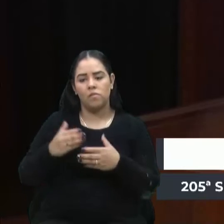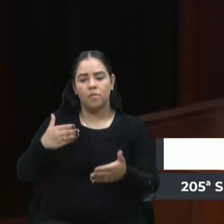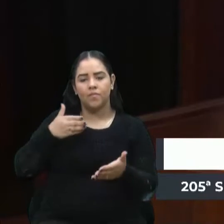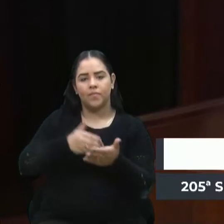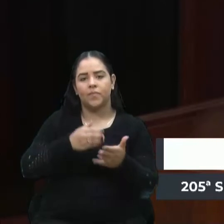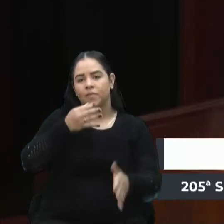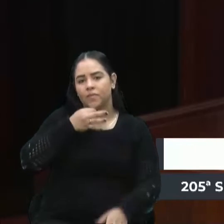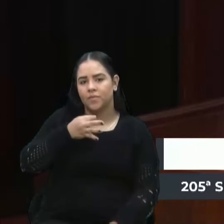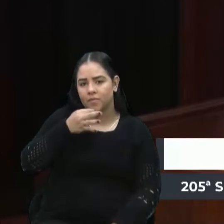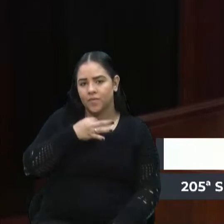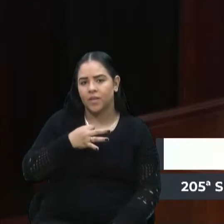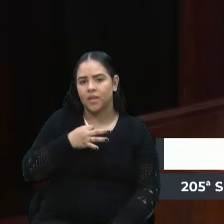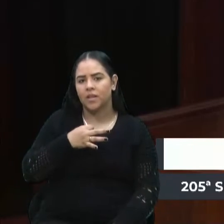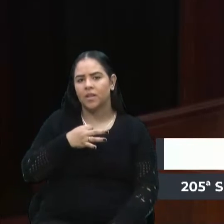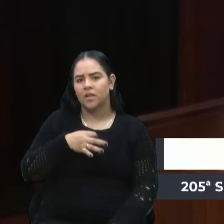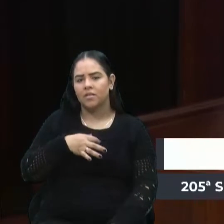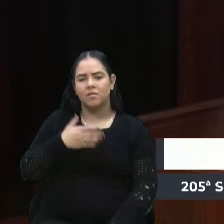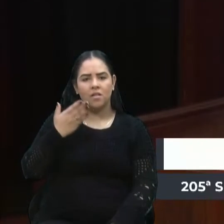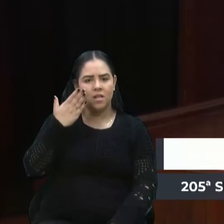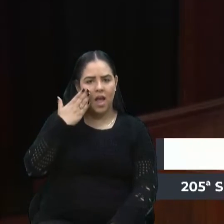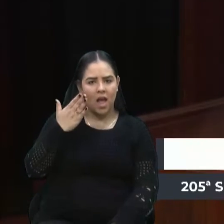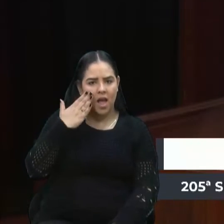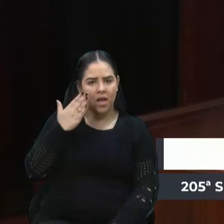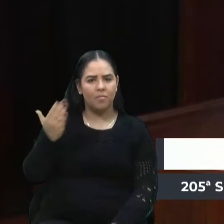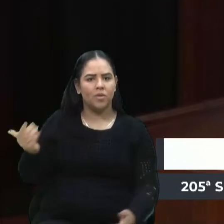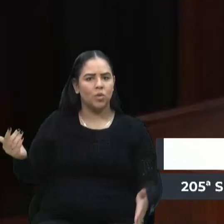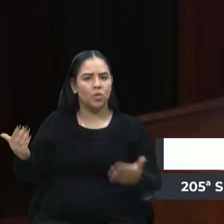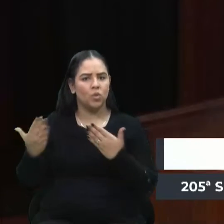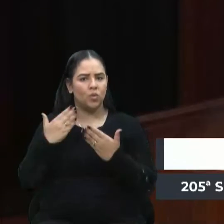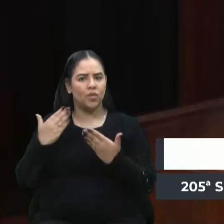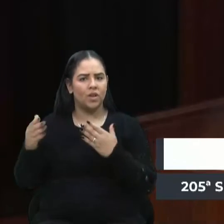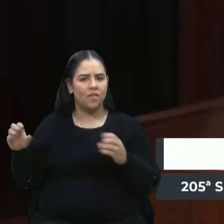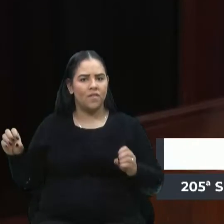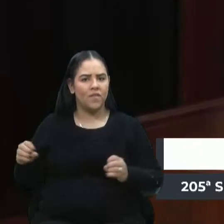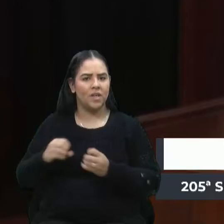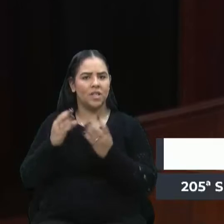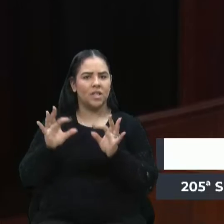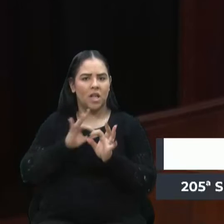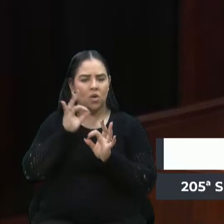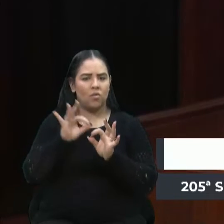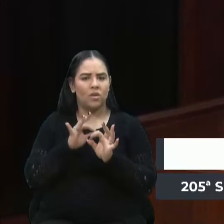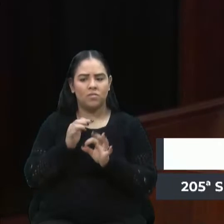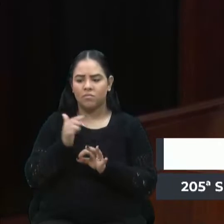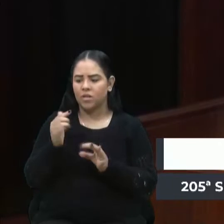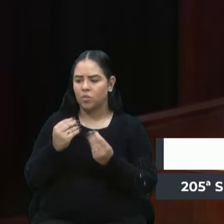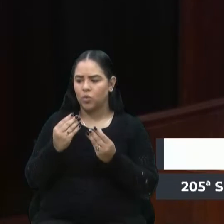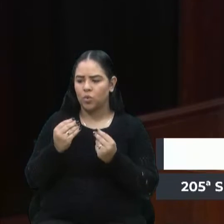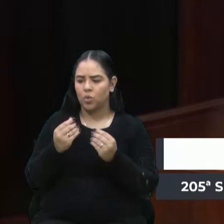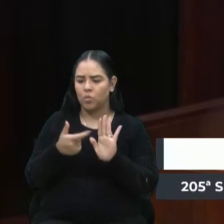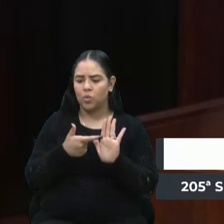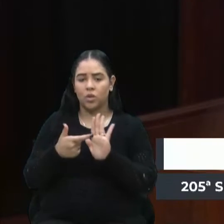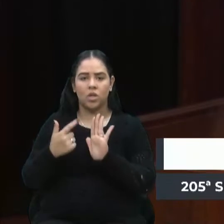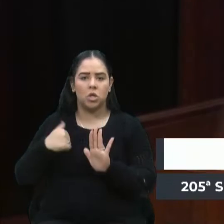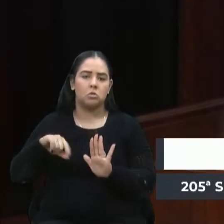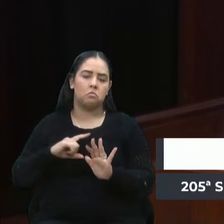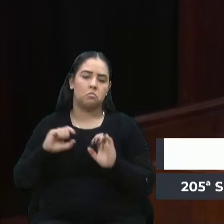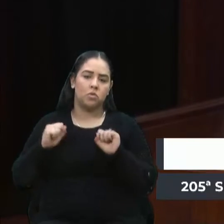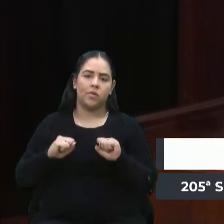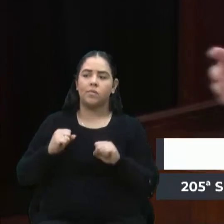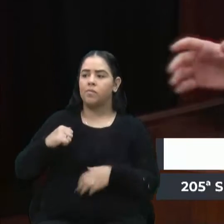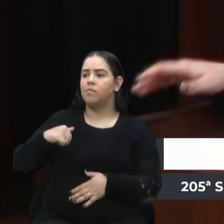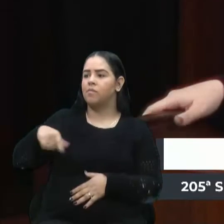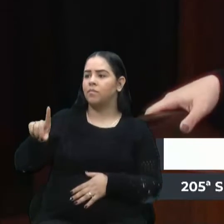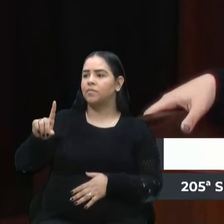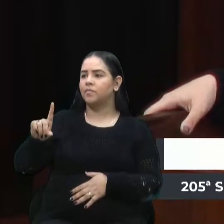ele ouve falar, ele pergunta sobre Festa da Uva, mas a gente não tem muito o que mostrar para ele, né? Claro, podemos levar nos pavilhões, né,